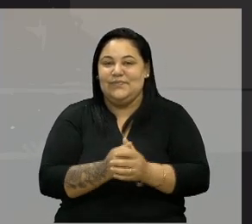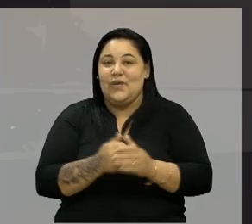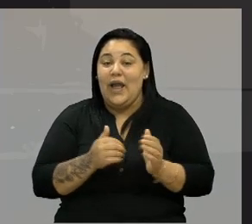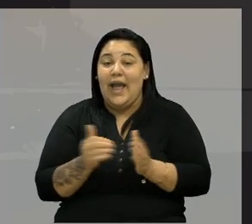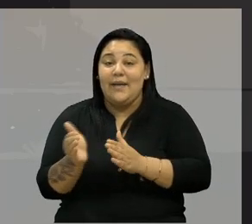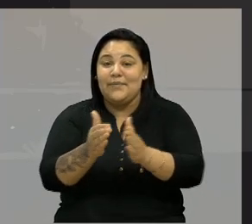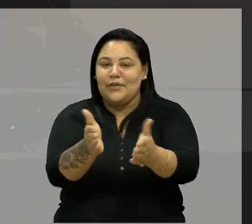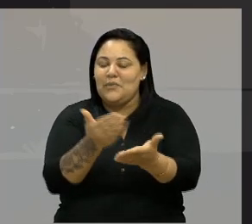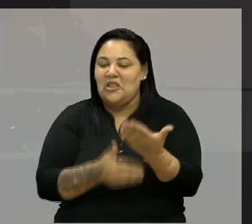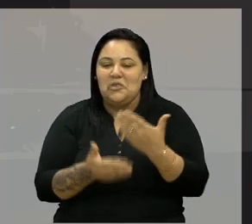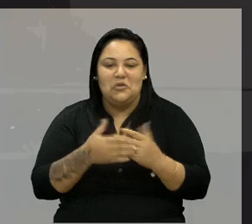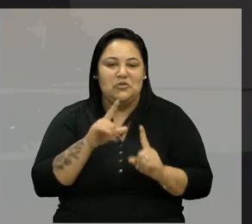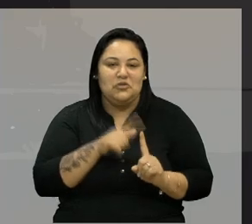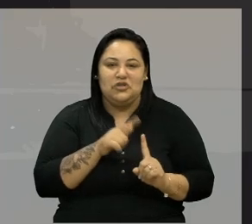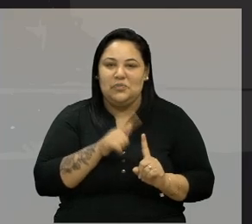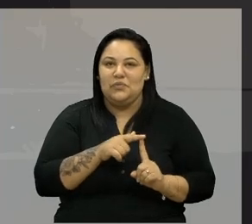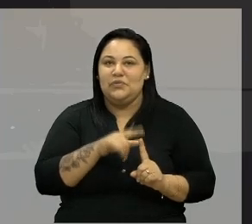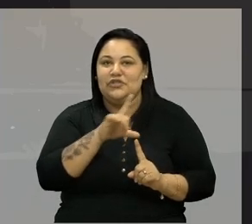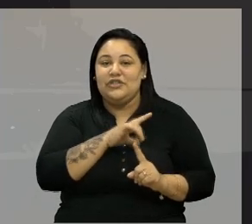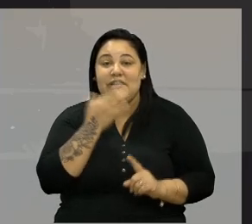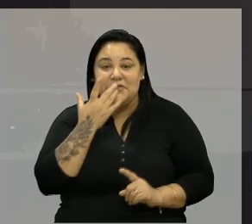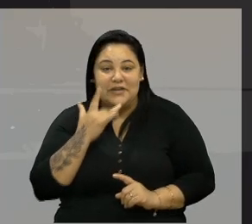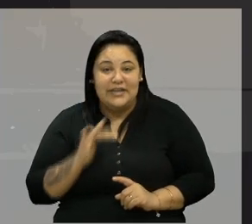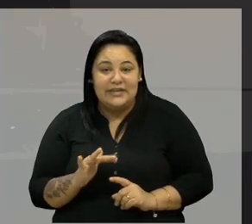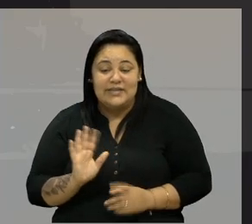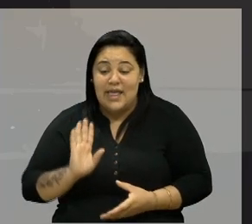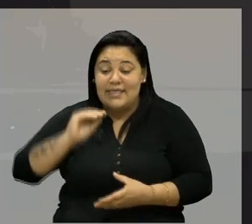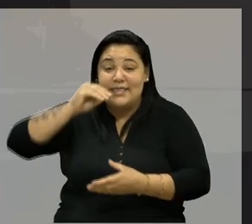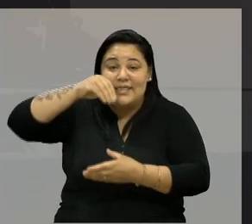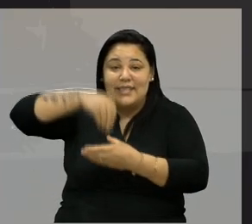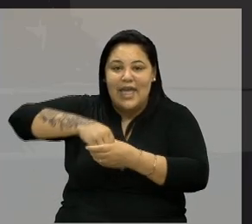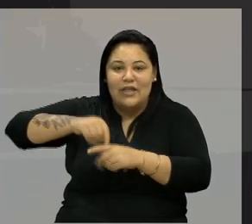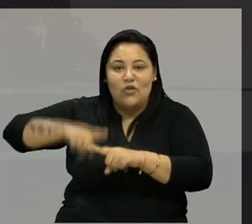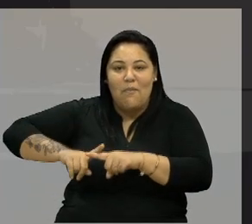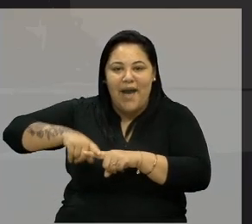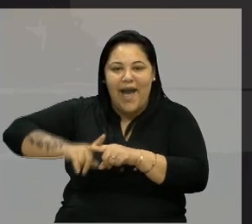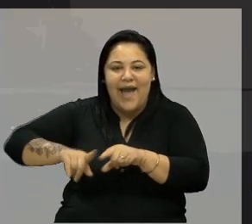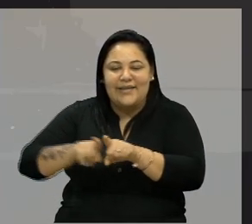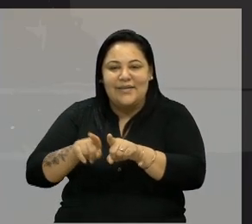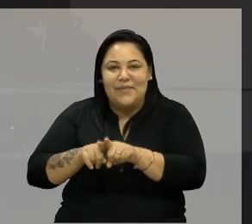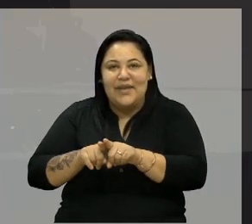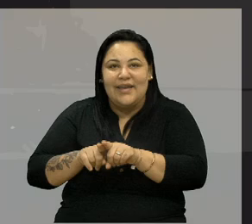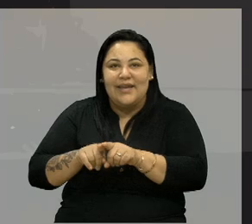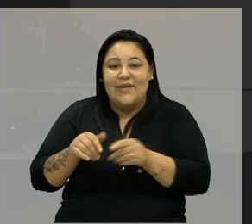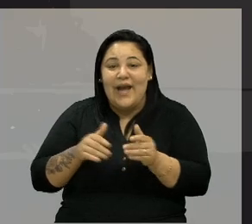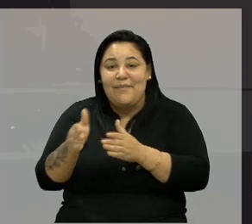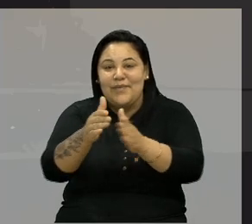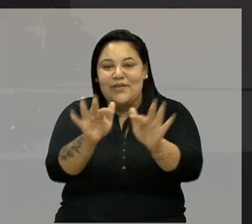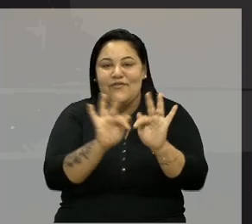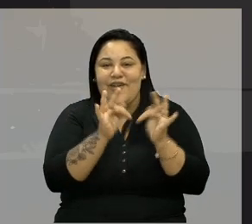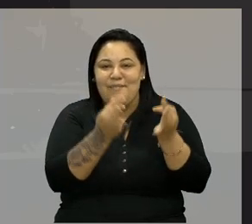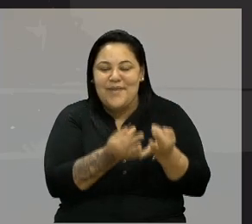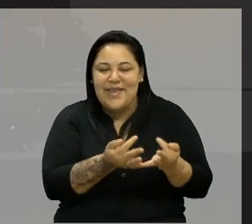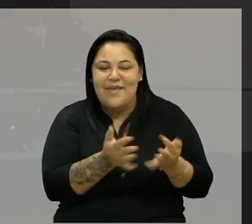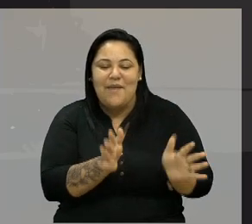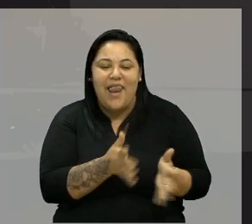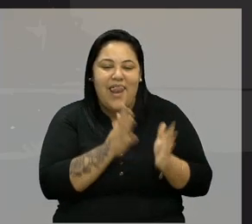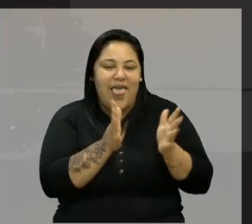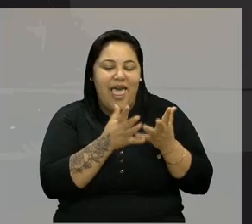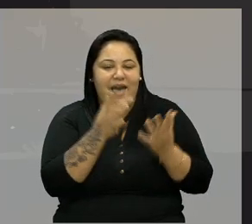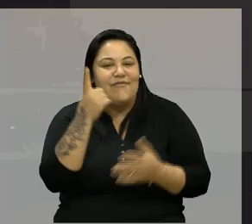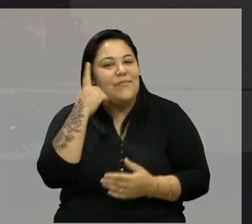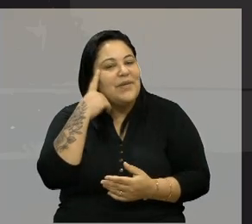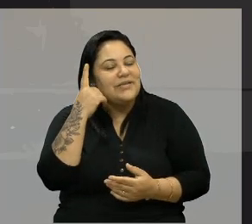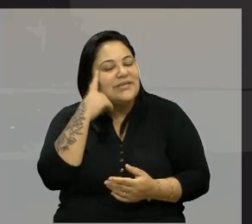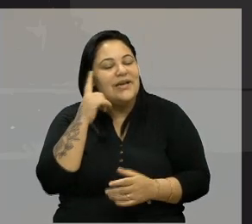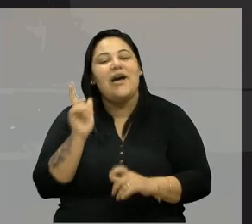todos os gostos né trajeto Kids dentro do parque trajeto família né que foi um trajeto mais leve pensando just